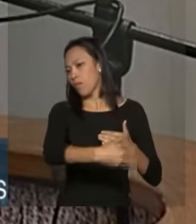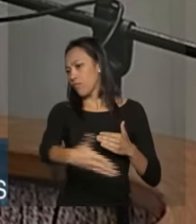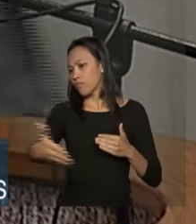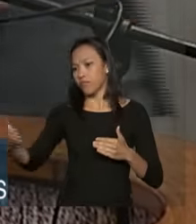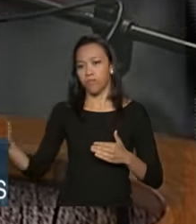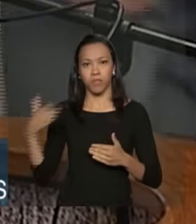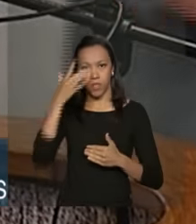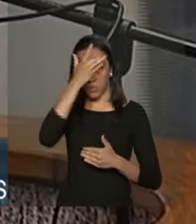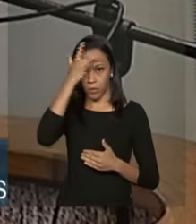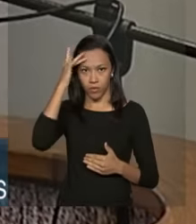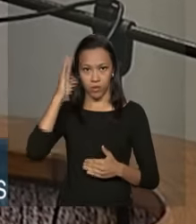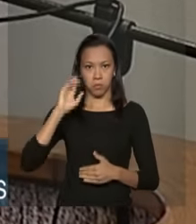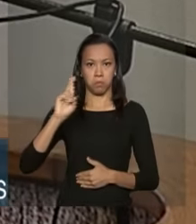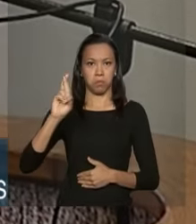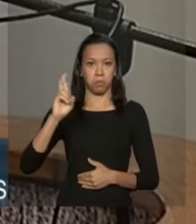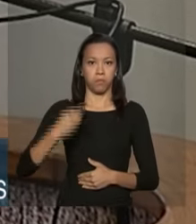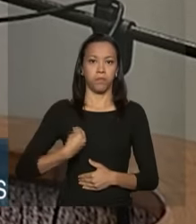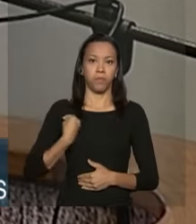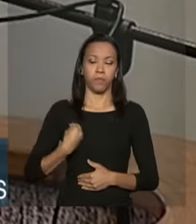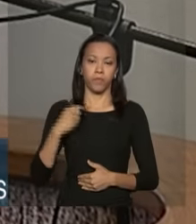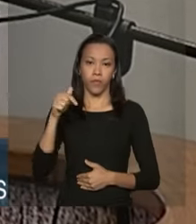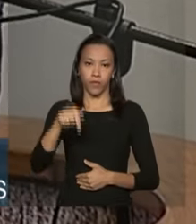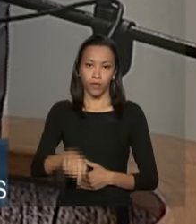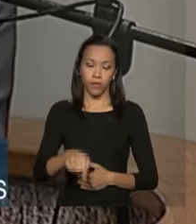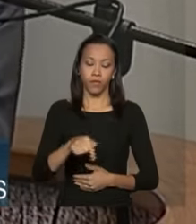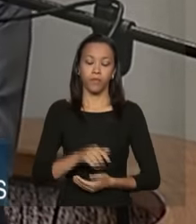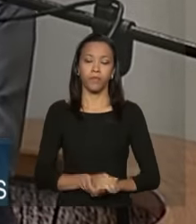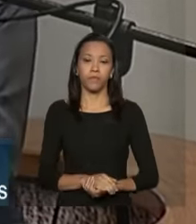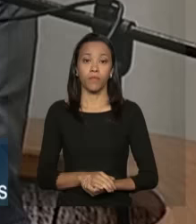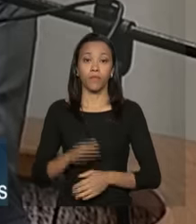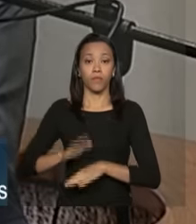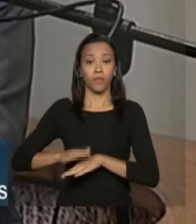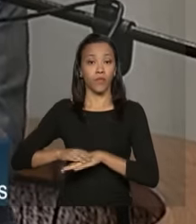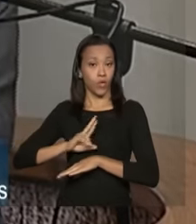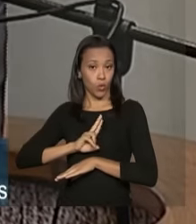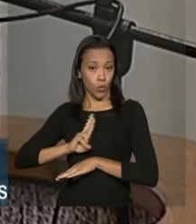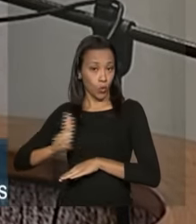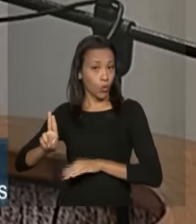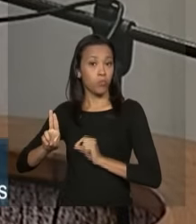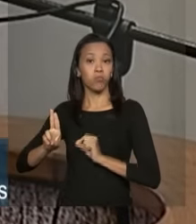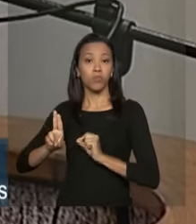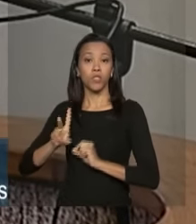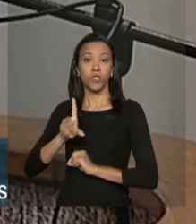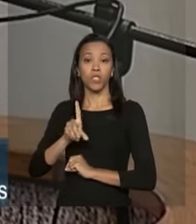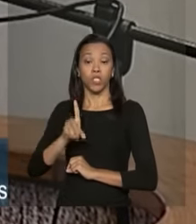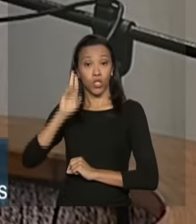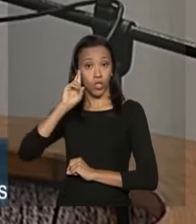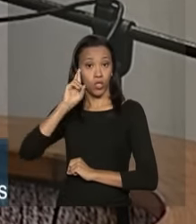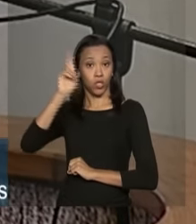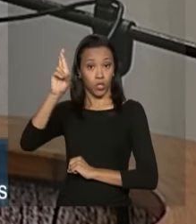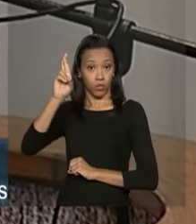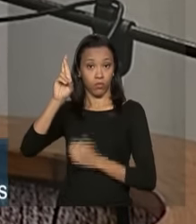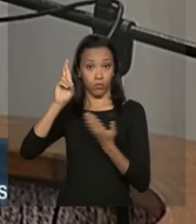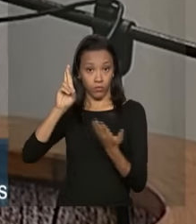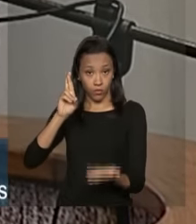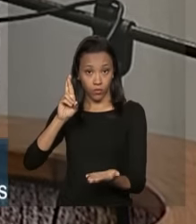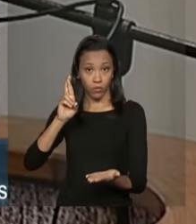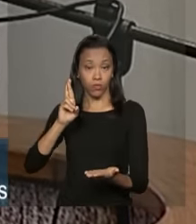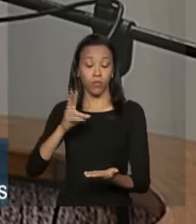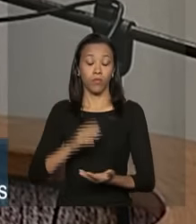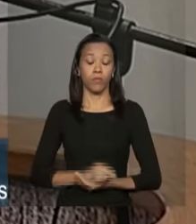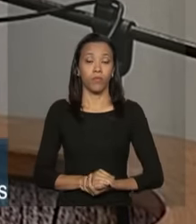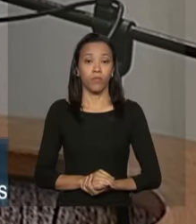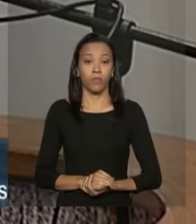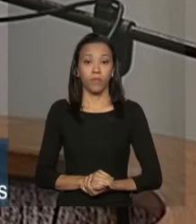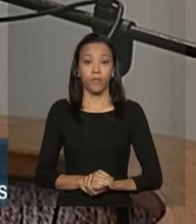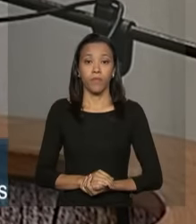autoridades presentes em nome do diretor executivo da unodc Judi fedotov